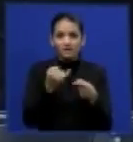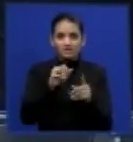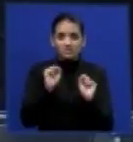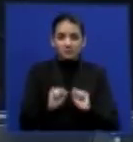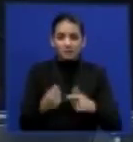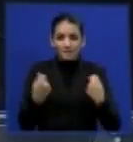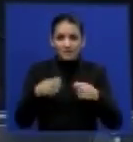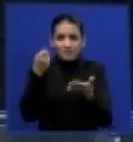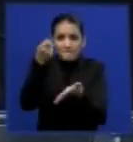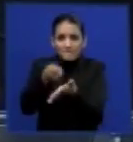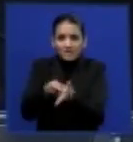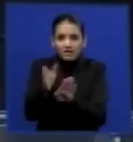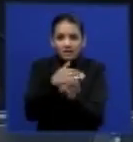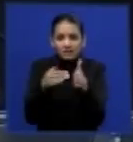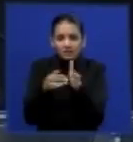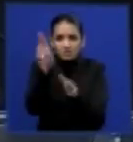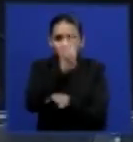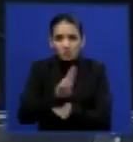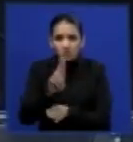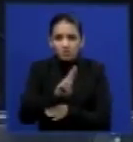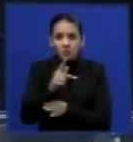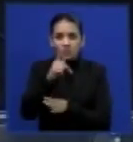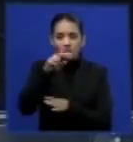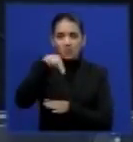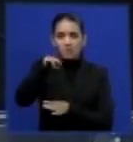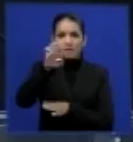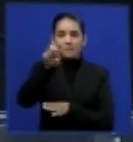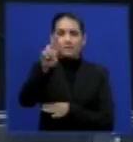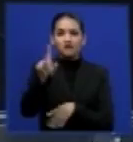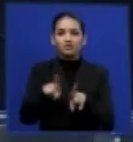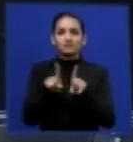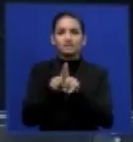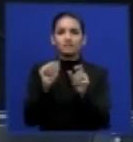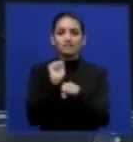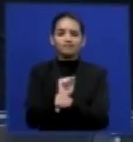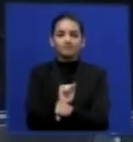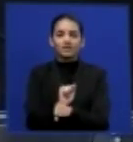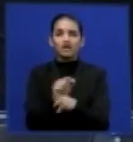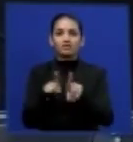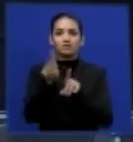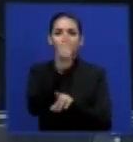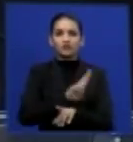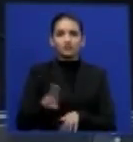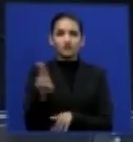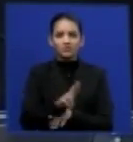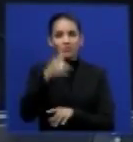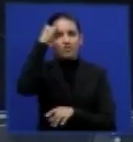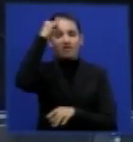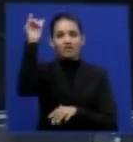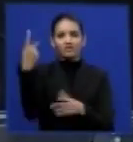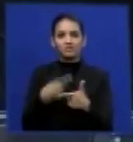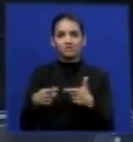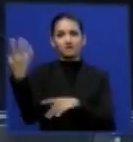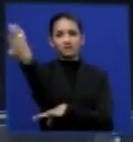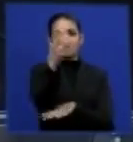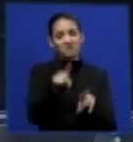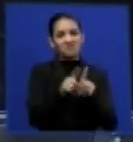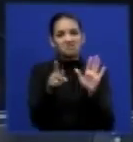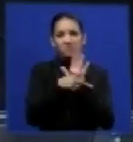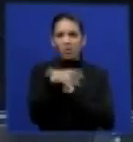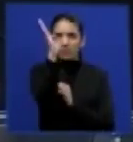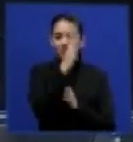de pneus esses recursos deixam de ser aplicados em obras de saneamento ambiental mas esses problemas não são exclusivos do